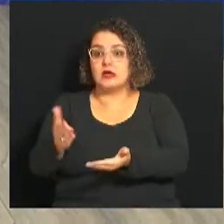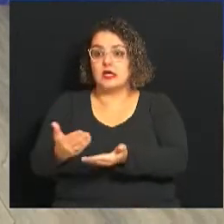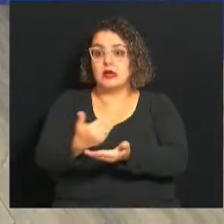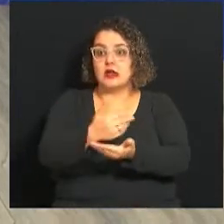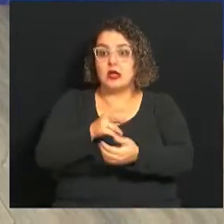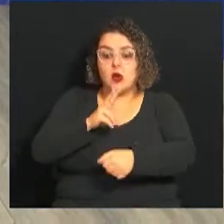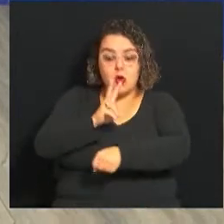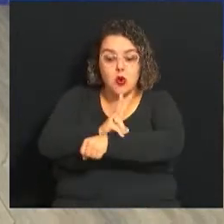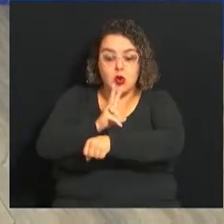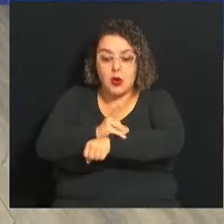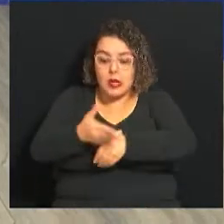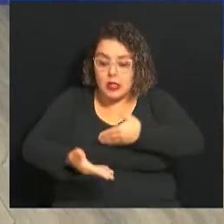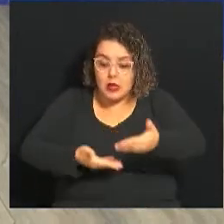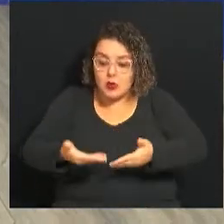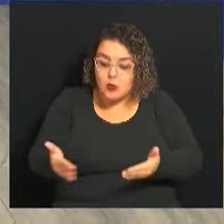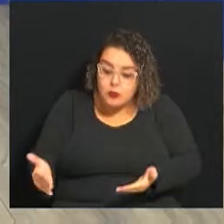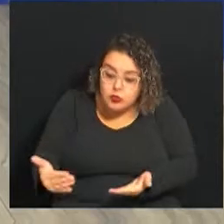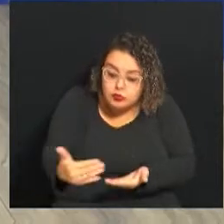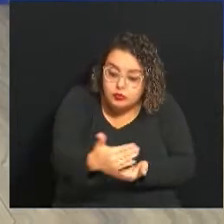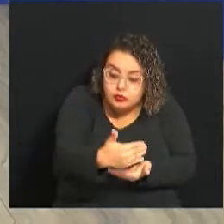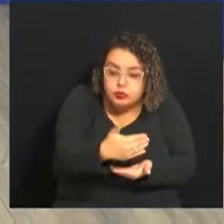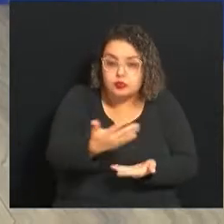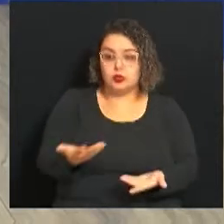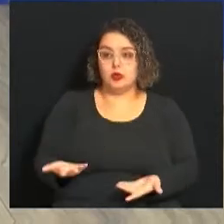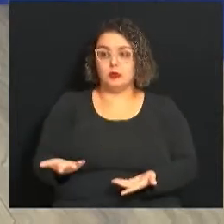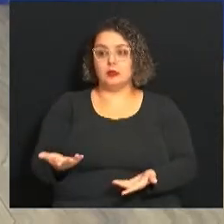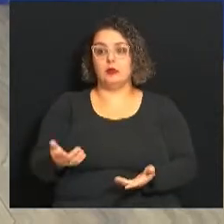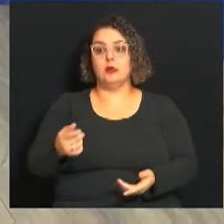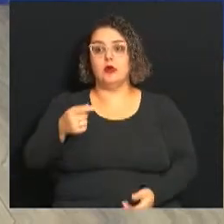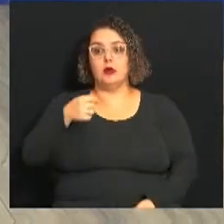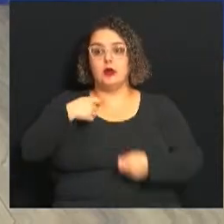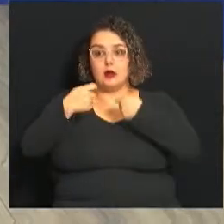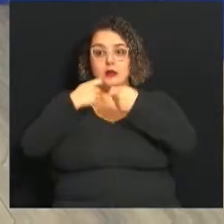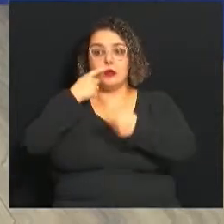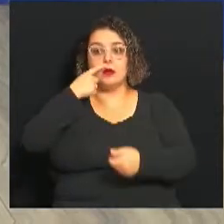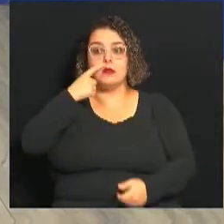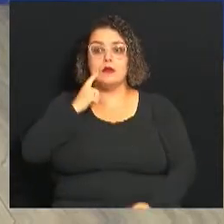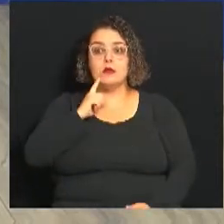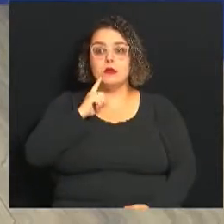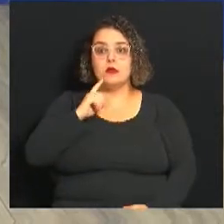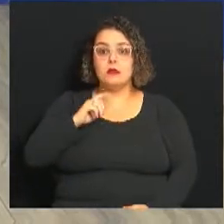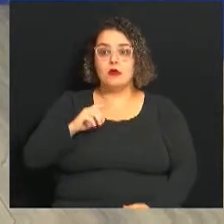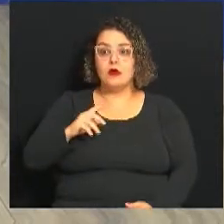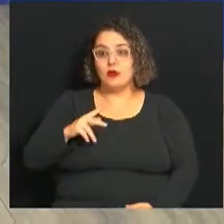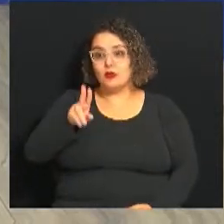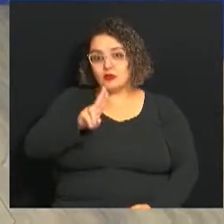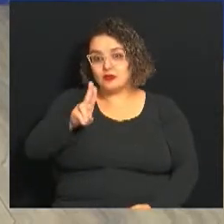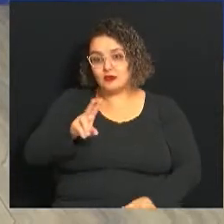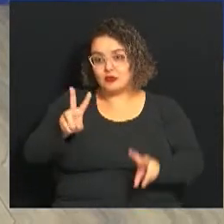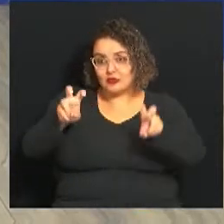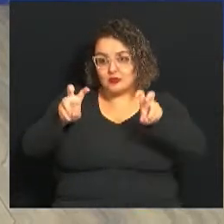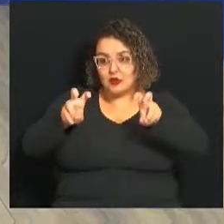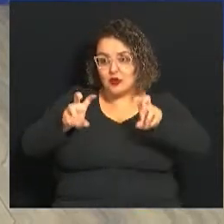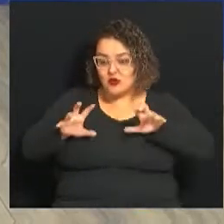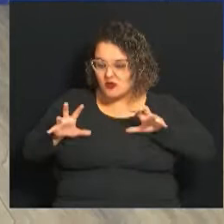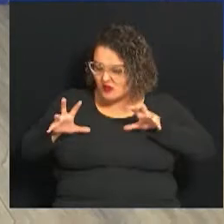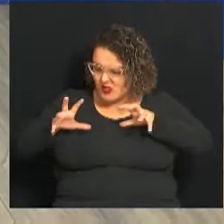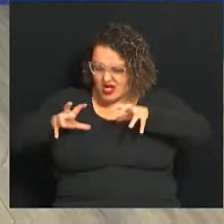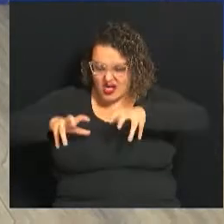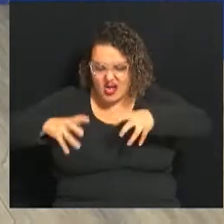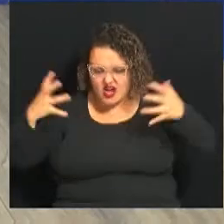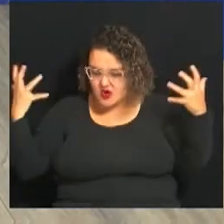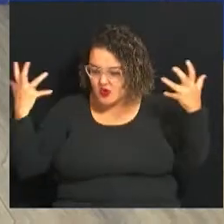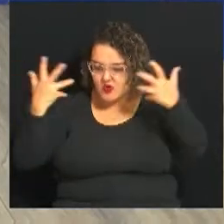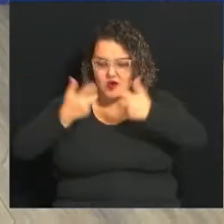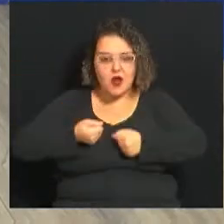ela cuida, né? Na reportagem, a Viviane Novaes utilizou, né, como se fosse um leão ali com os seus filhos e tal. Então, essa